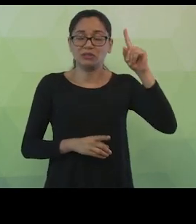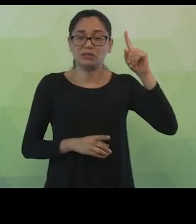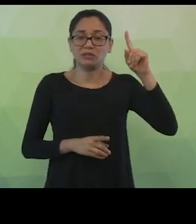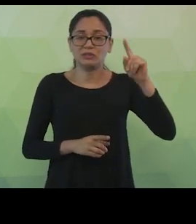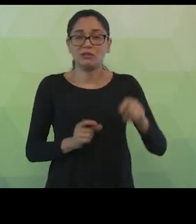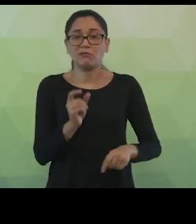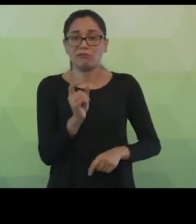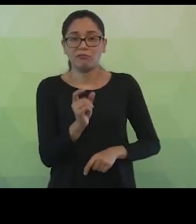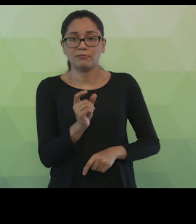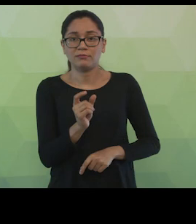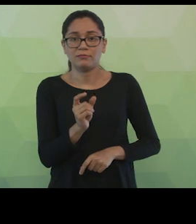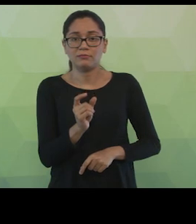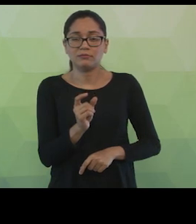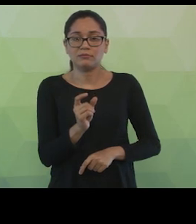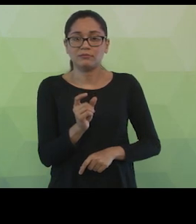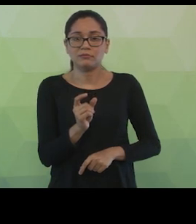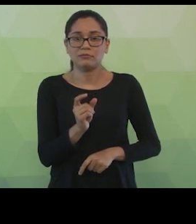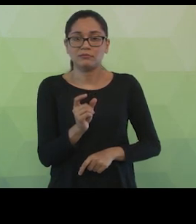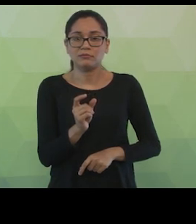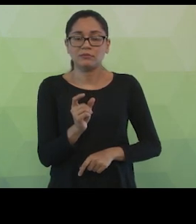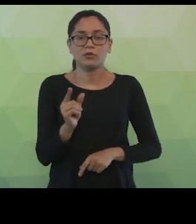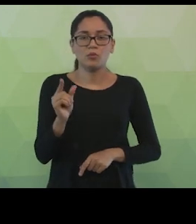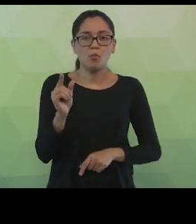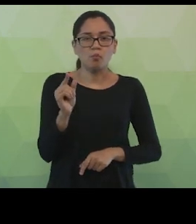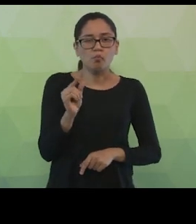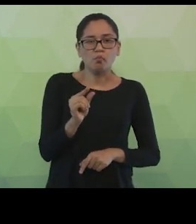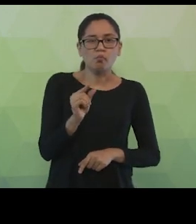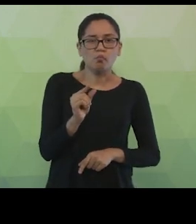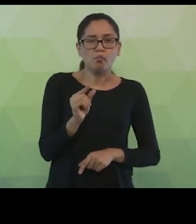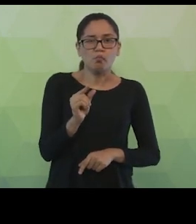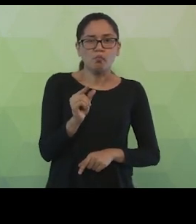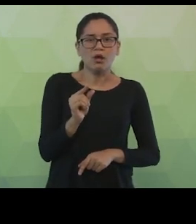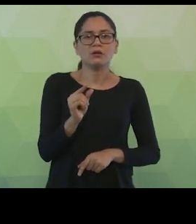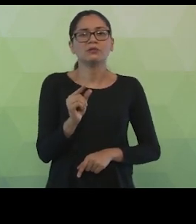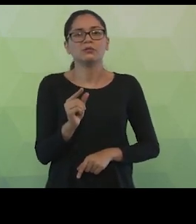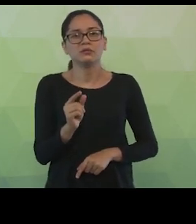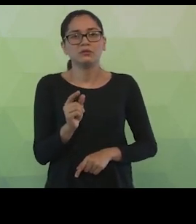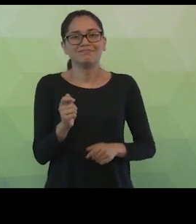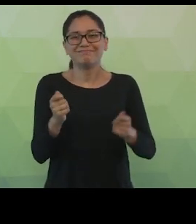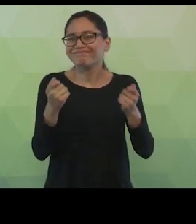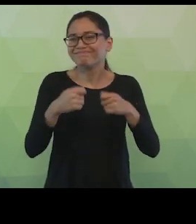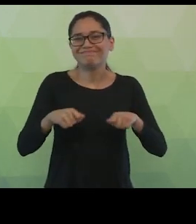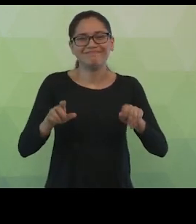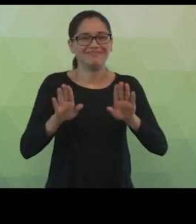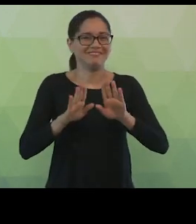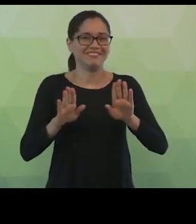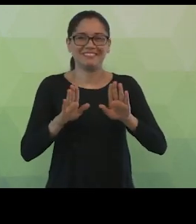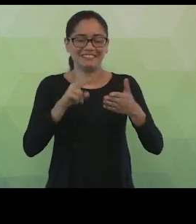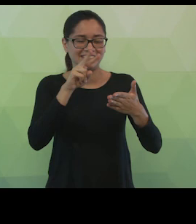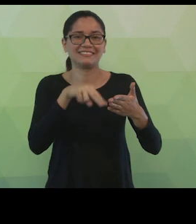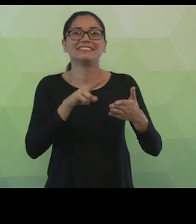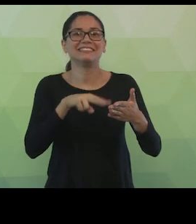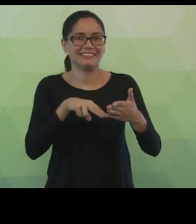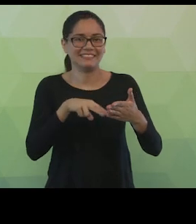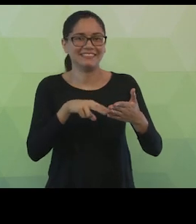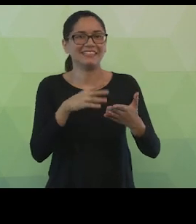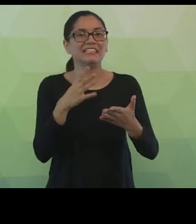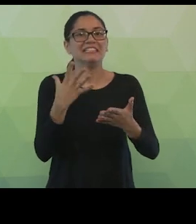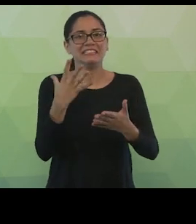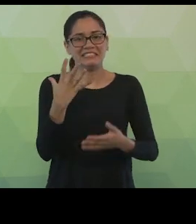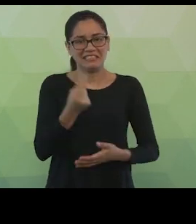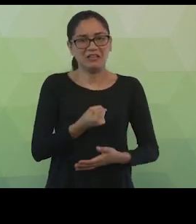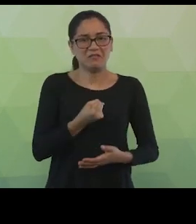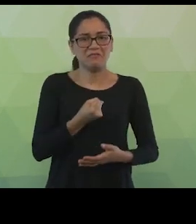minúscula e mando rodar, ele não vai conseguir fazer a leitura e salvar